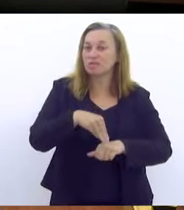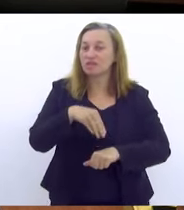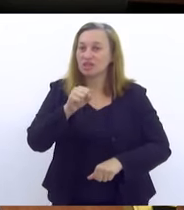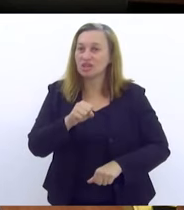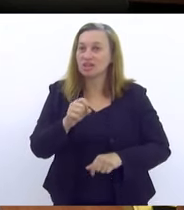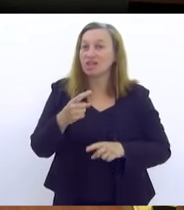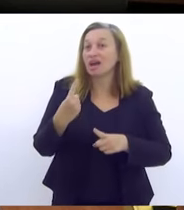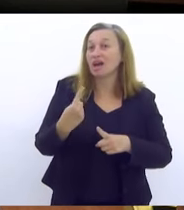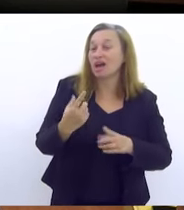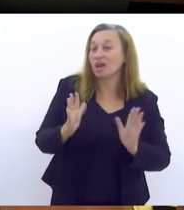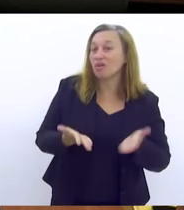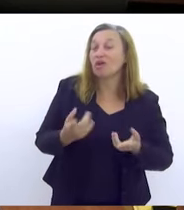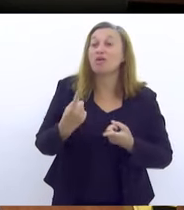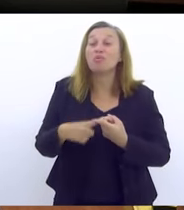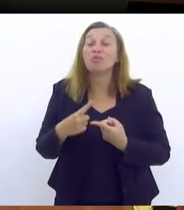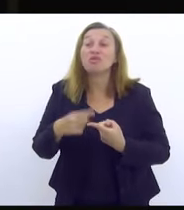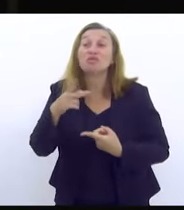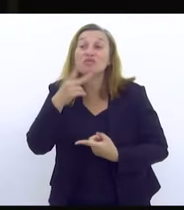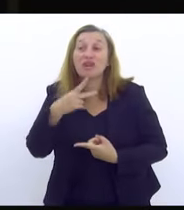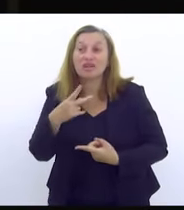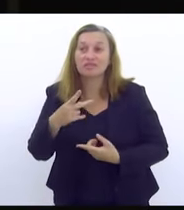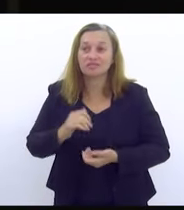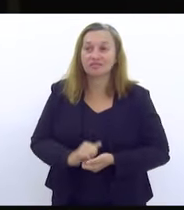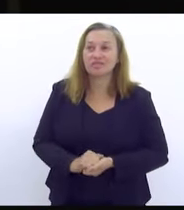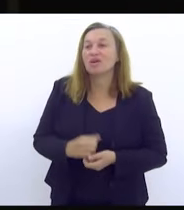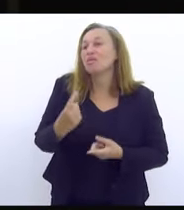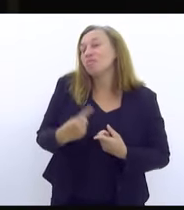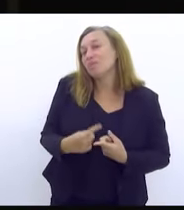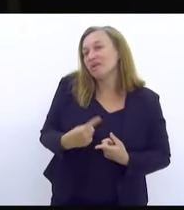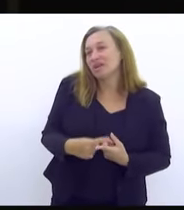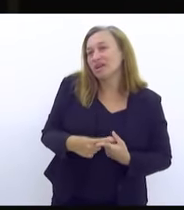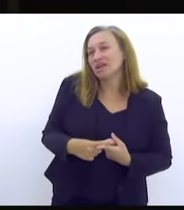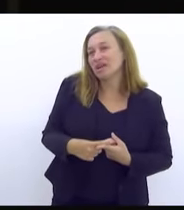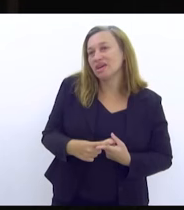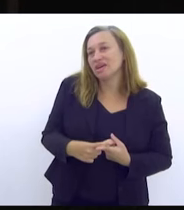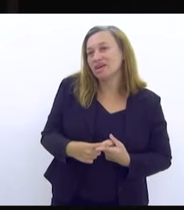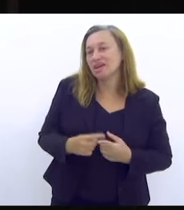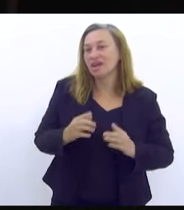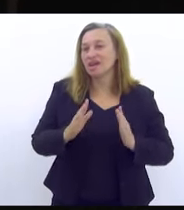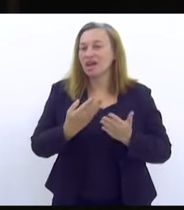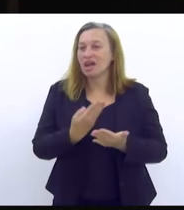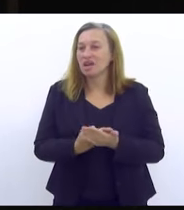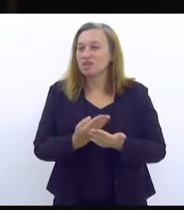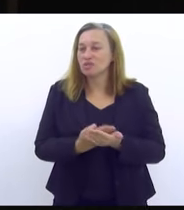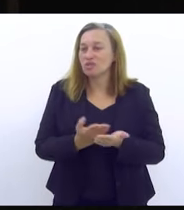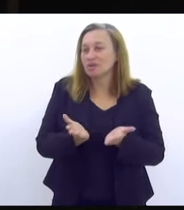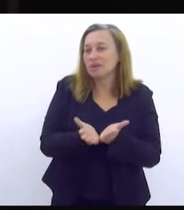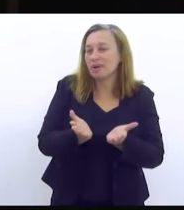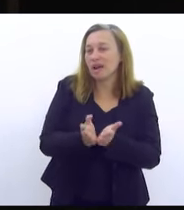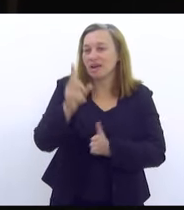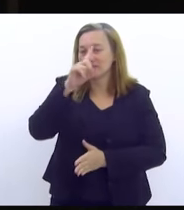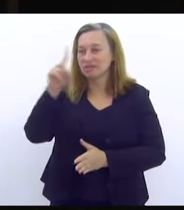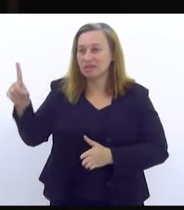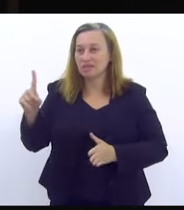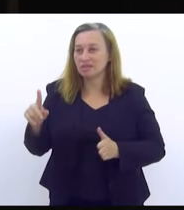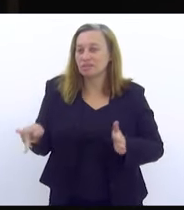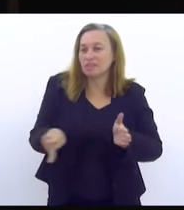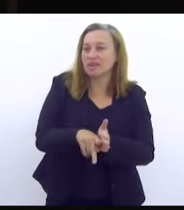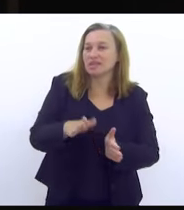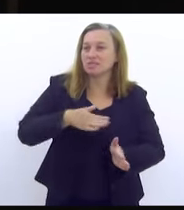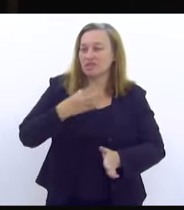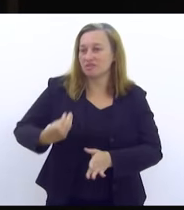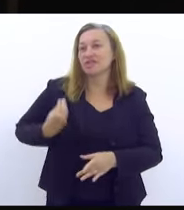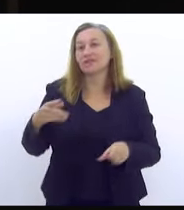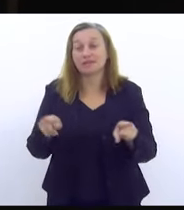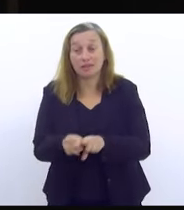que eu estou enfatizando tanto isso, né? É porque a EBI fez parte dessa minha formação também.